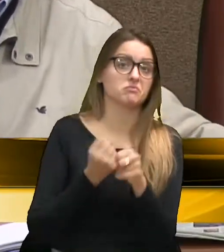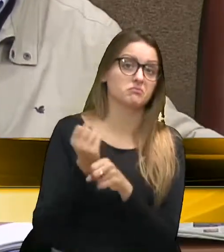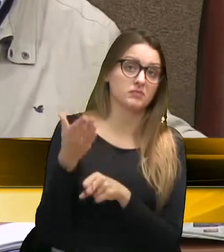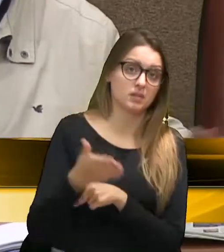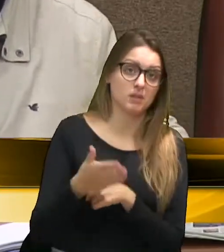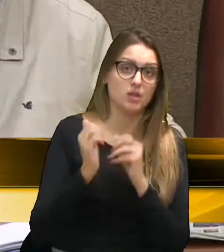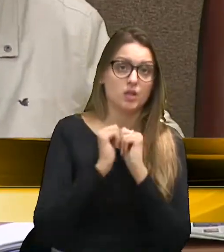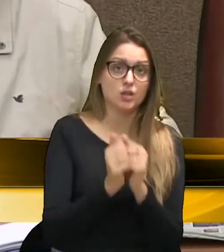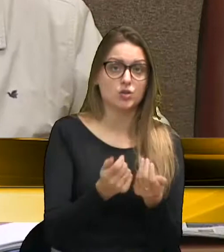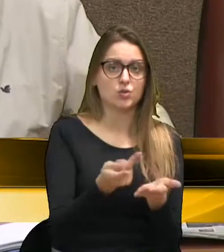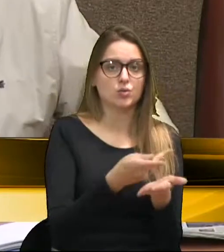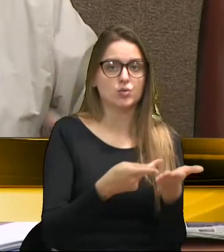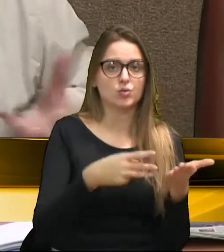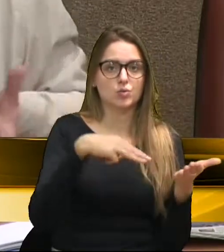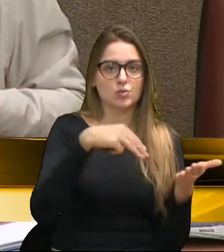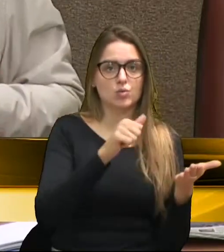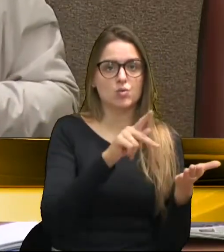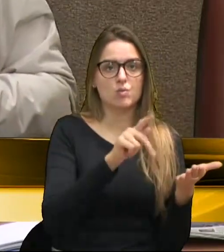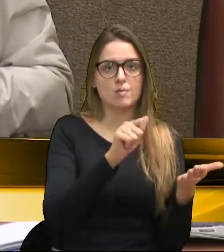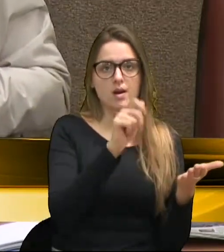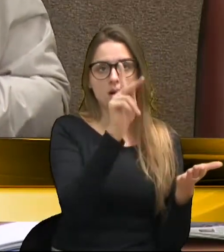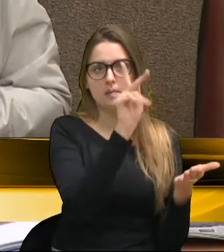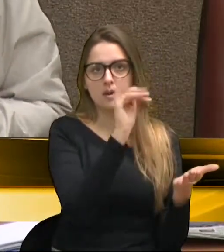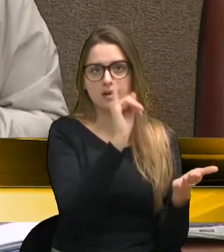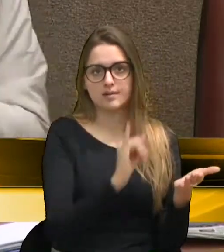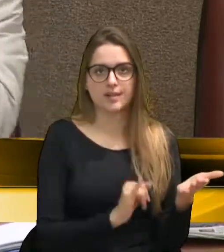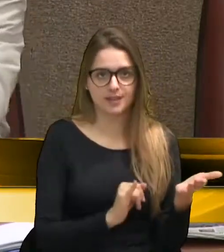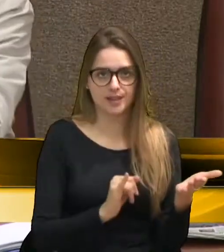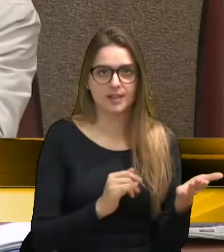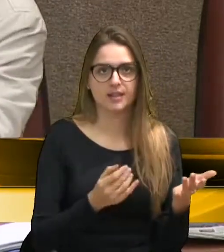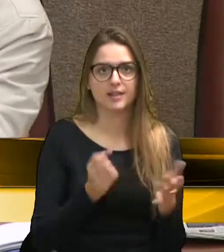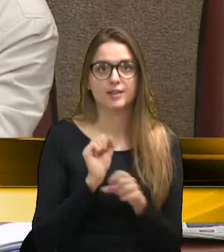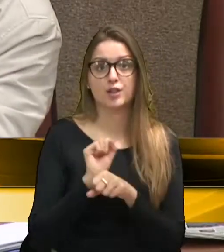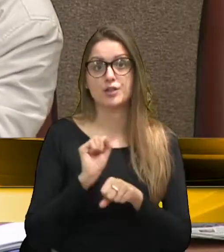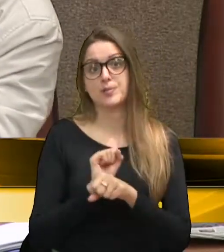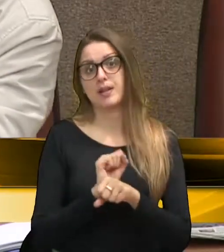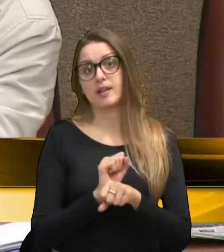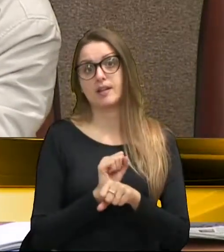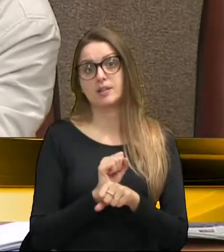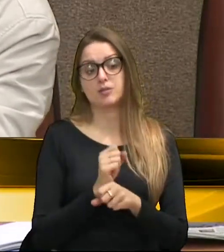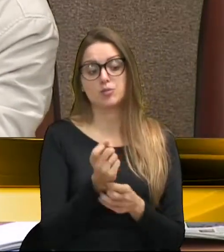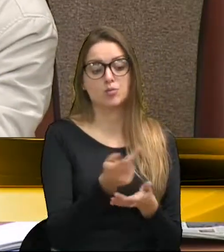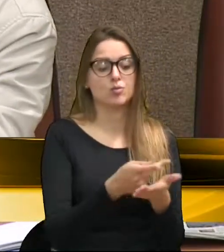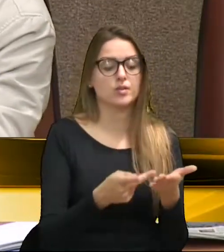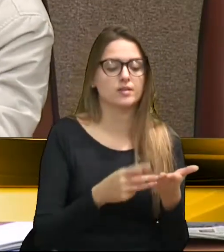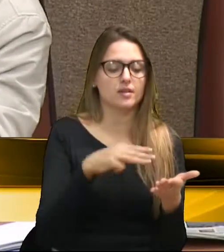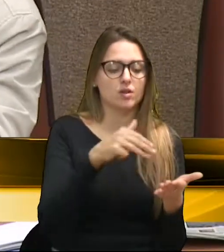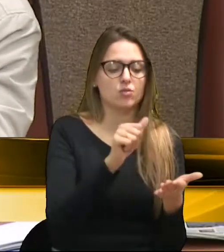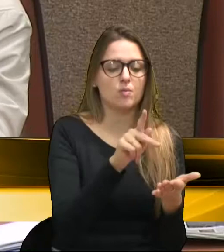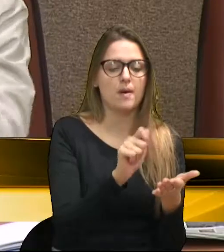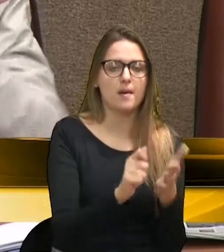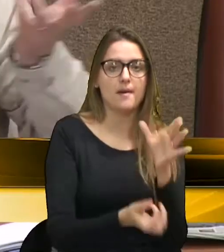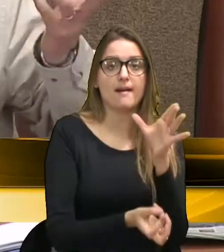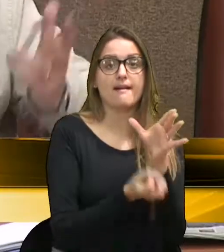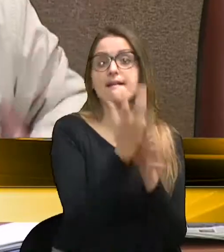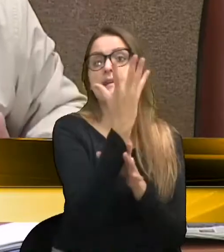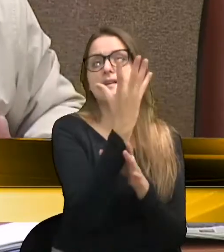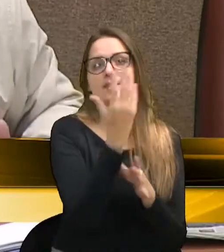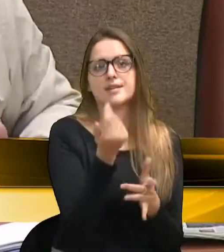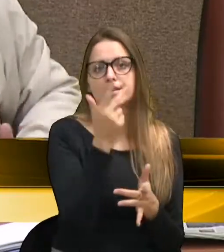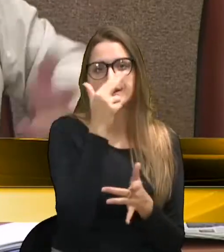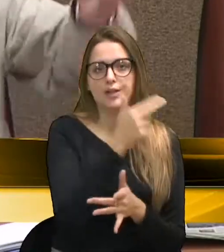mapa da Itália. Estão esperando talvez que o mapa da Itália cresça que nem uma árvore, porque realmente